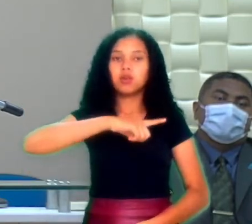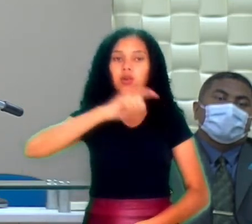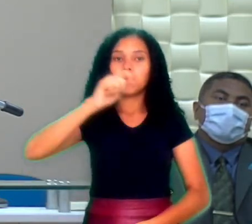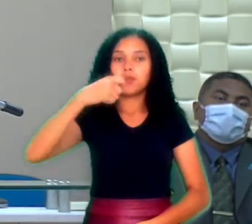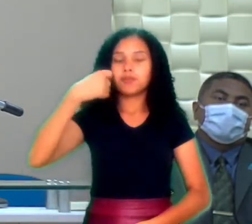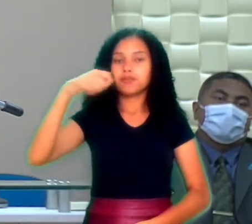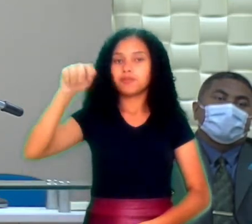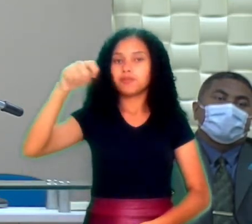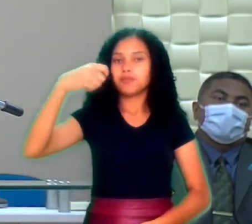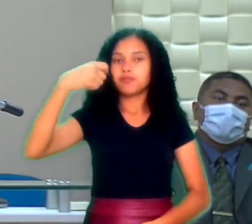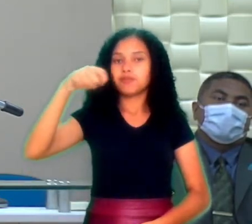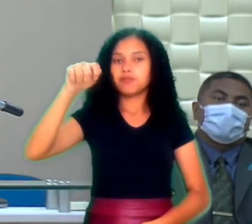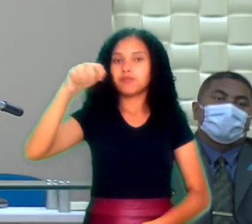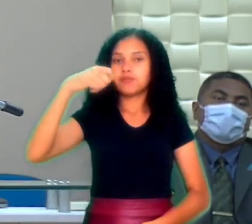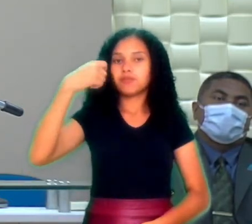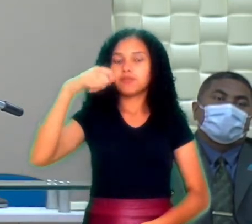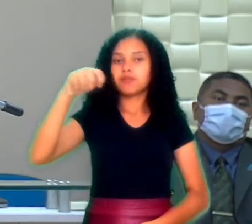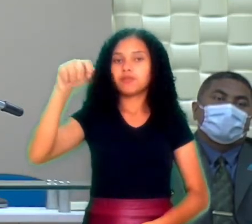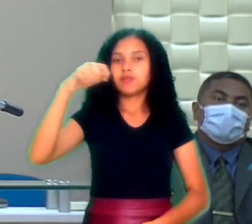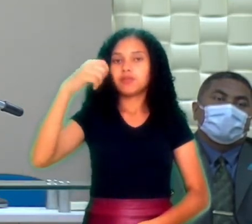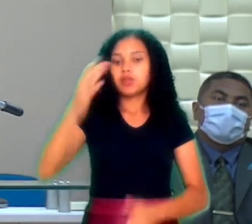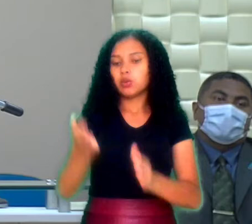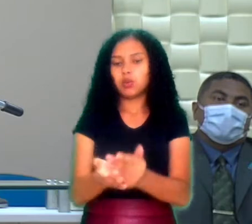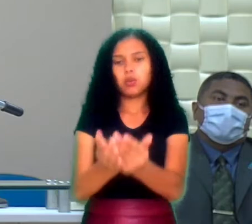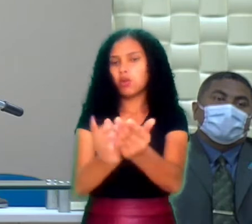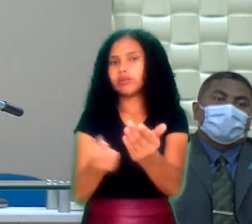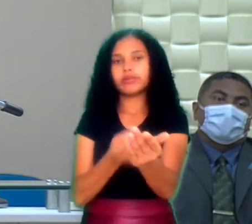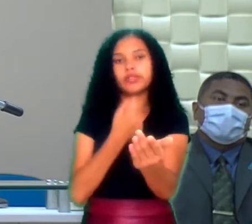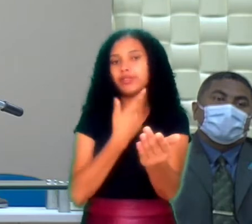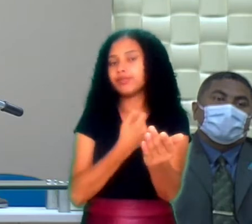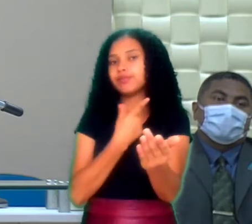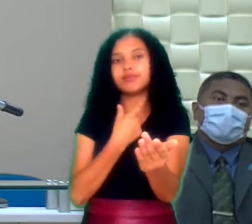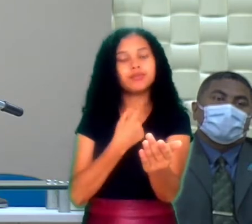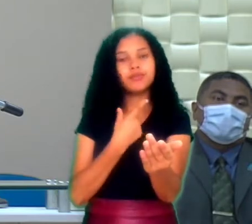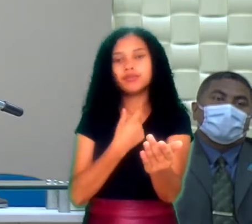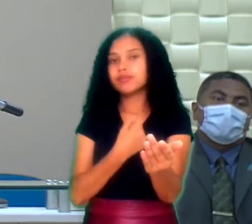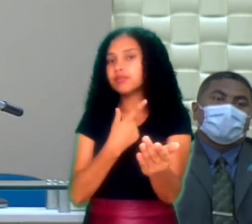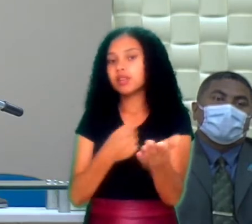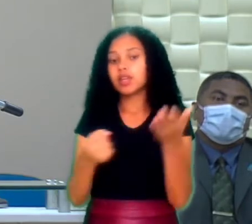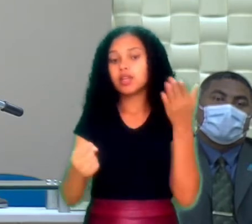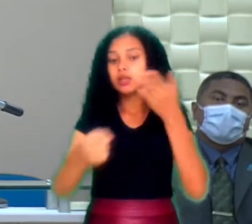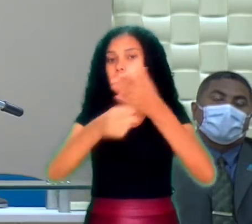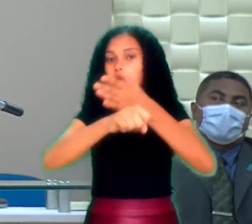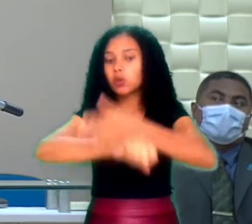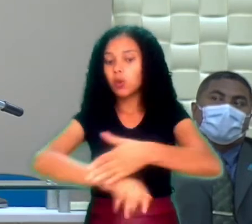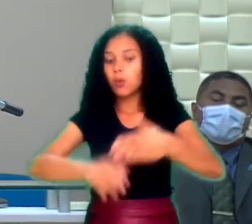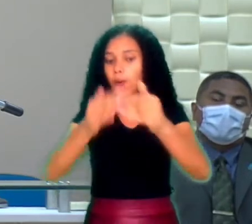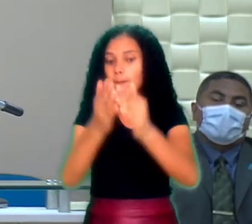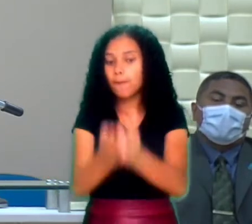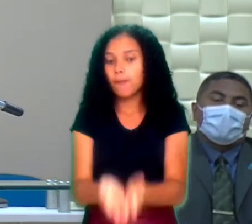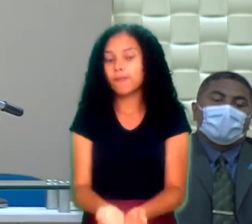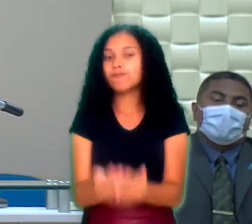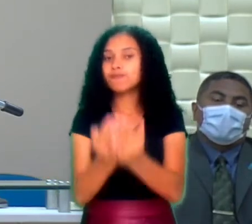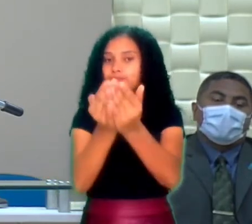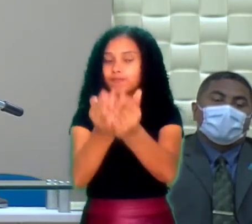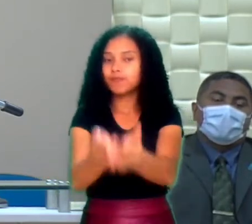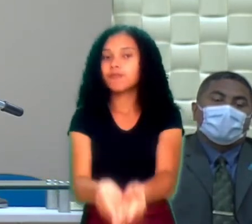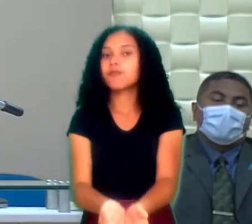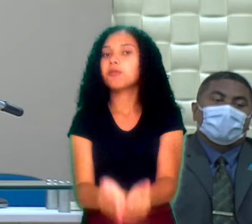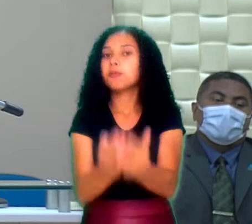Ele não estava lá clandestinamente. Ele entrou naquele barco